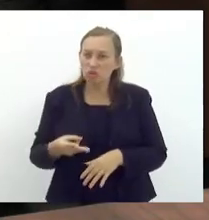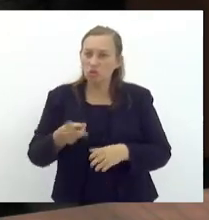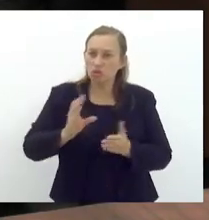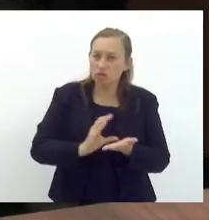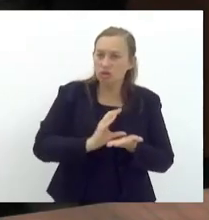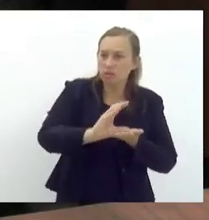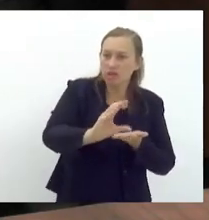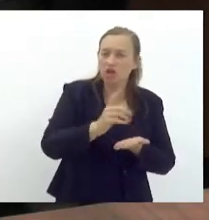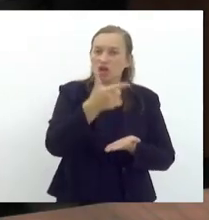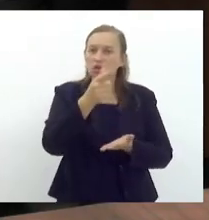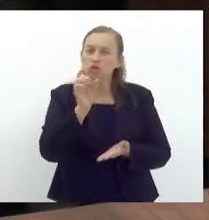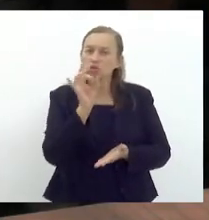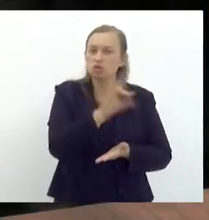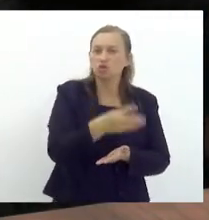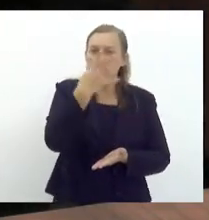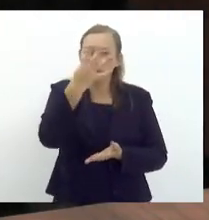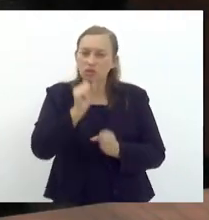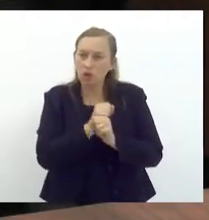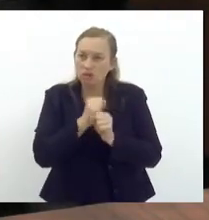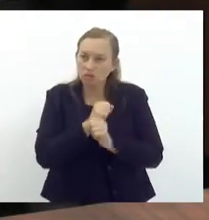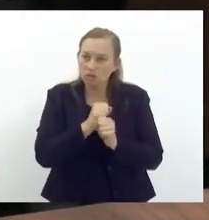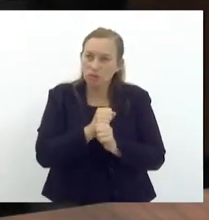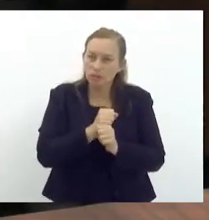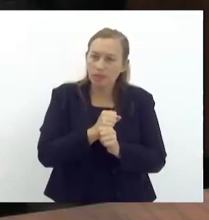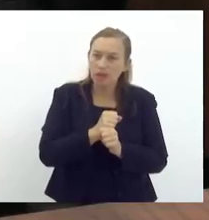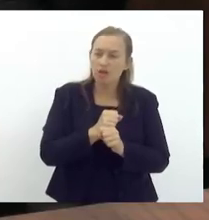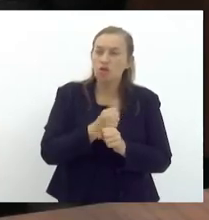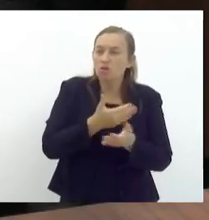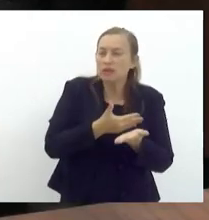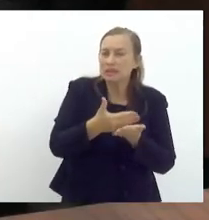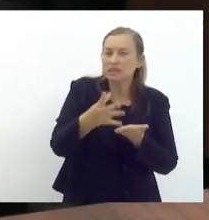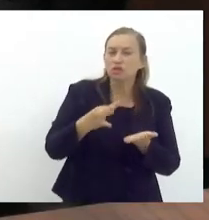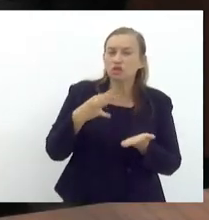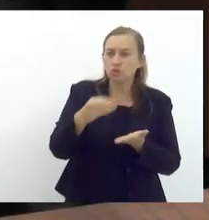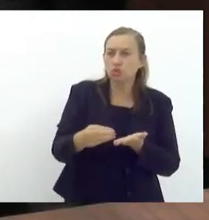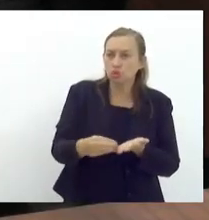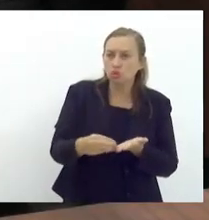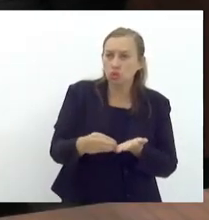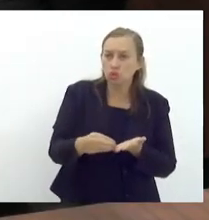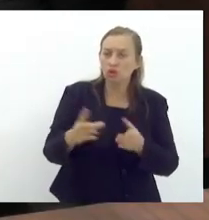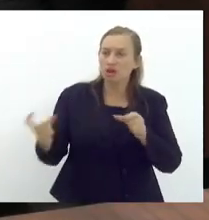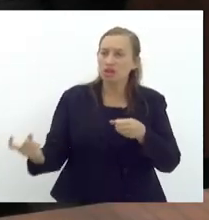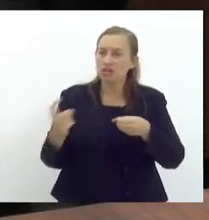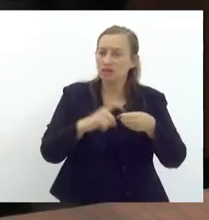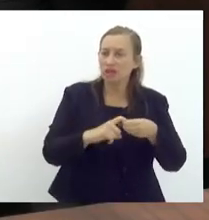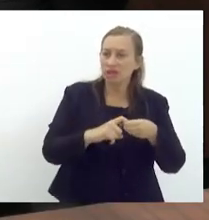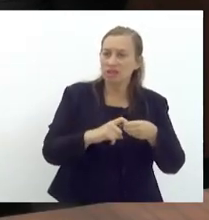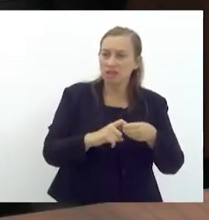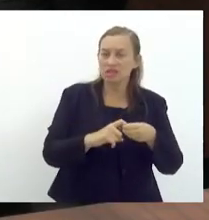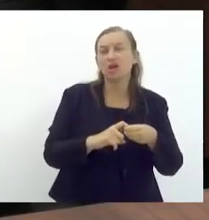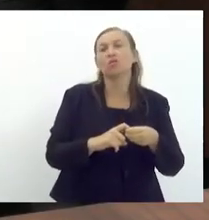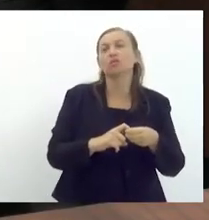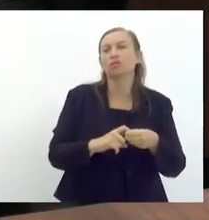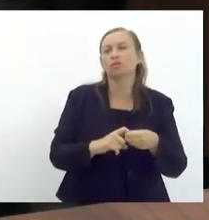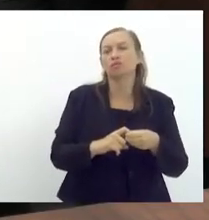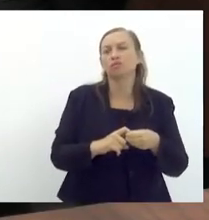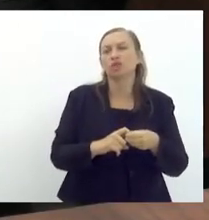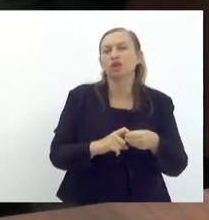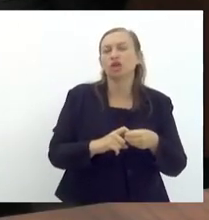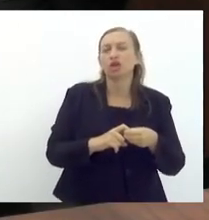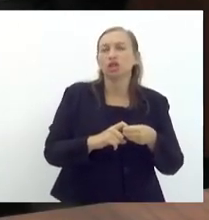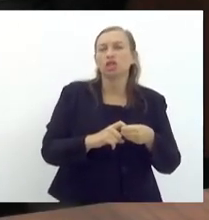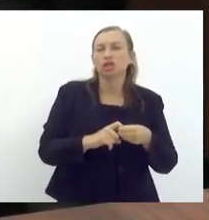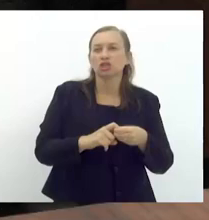Nos últimos quatro anos o pontapé inicial disso foi a vinculação de recurso ao fundo Estadual de combate à pobreza